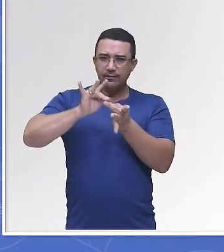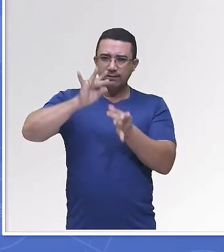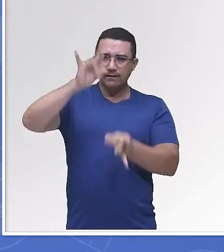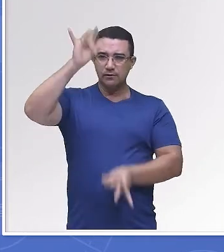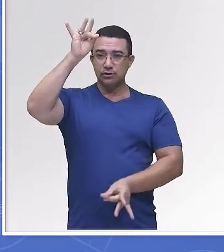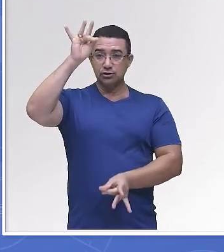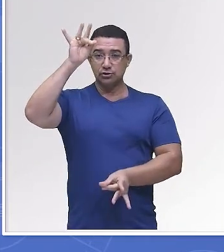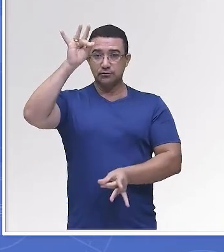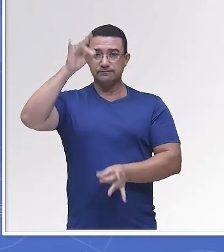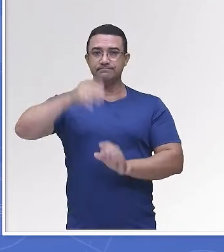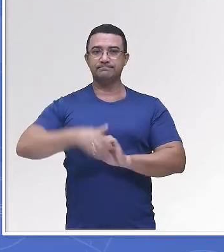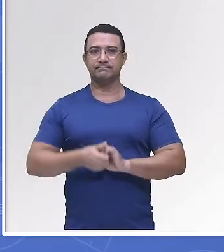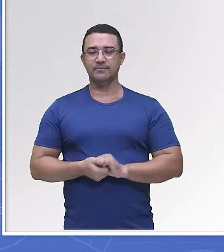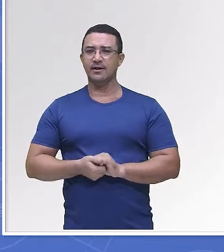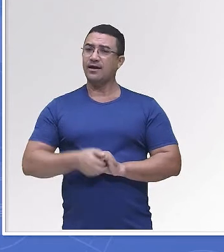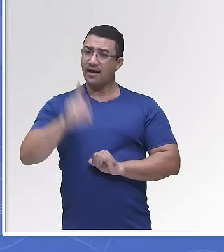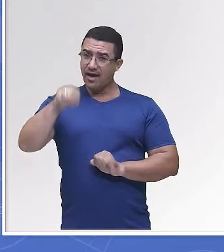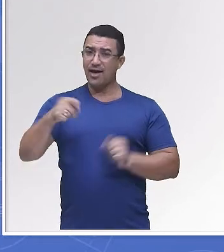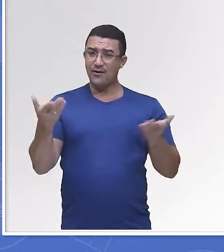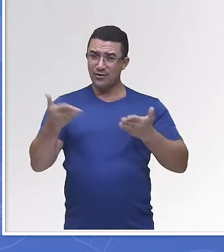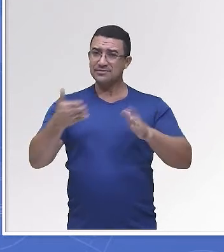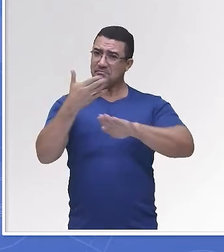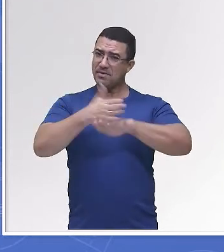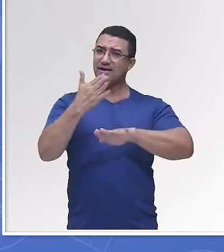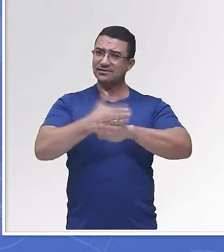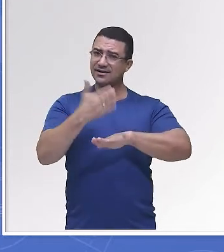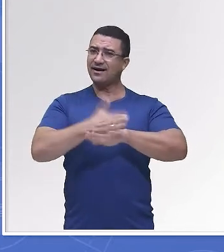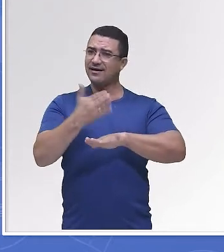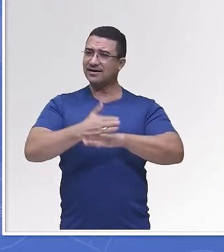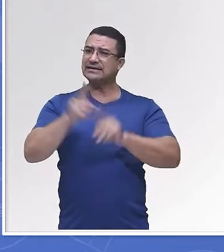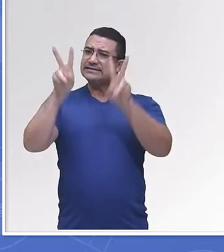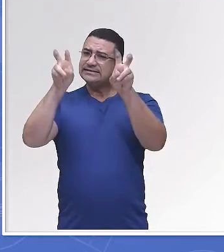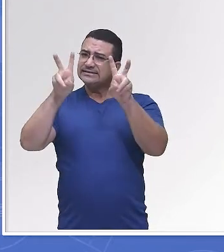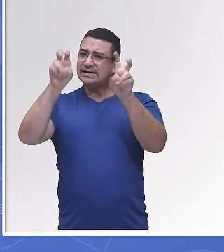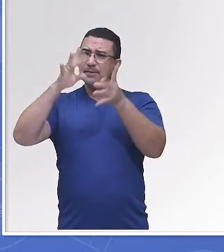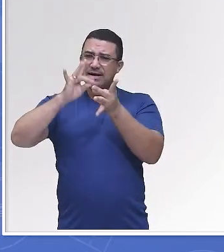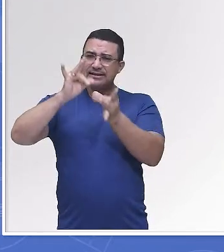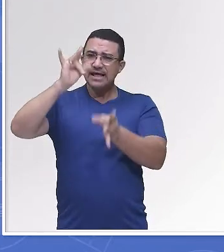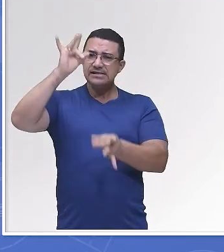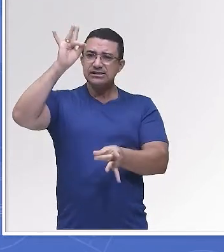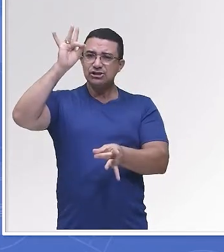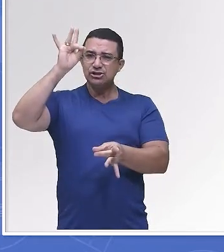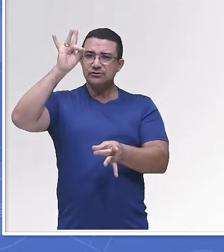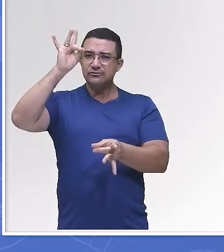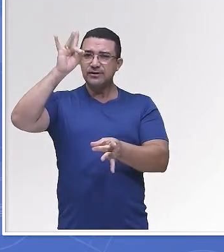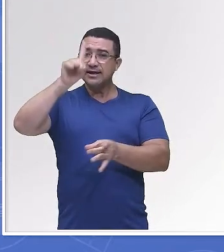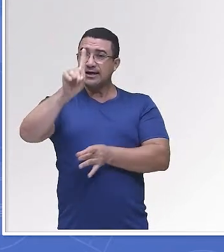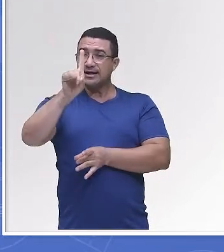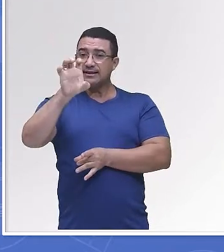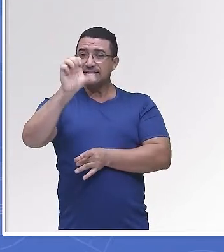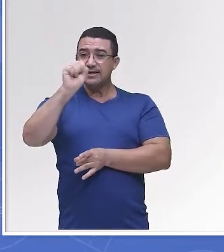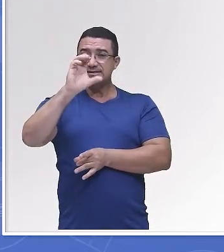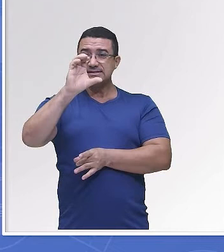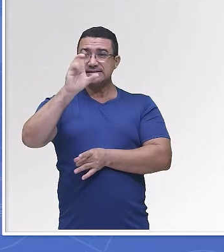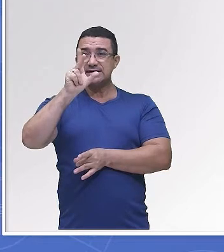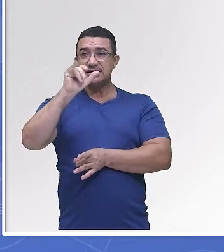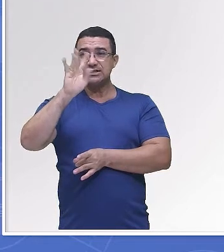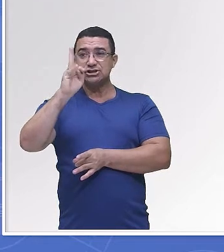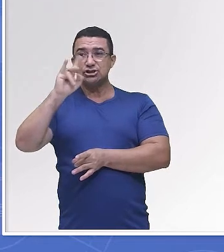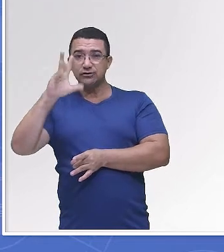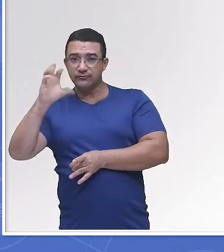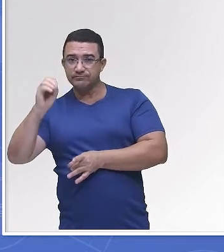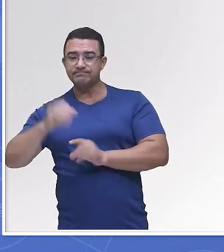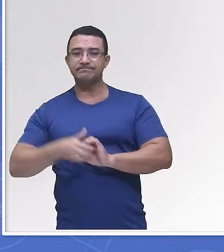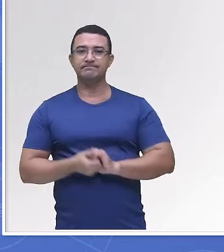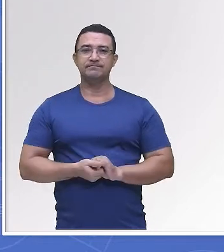foco de praticar hoje, né, o texto descritivo, e a partir desse texto, novamente uma questão, tá bom? Então leiam com